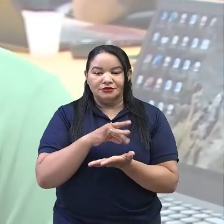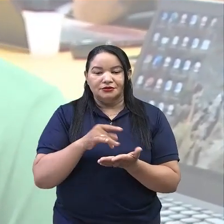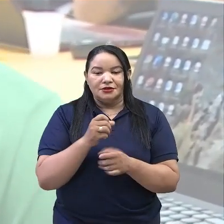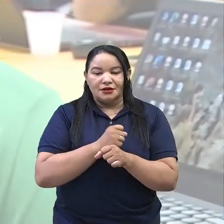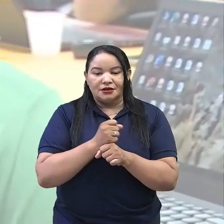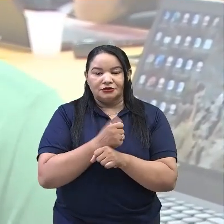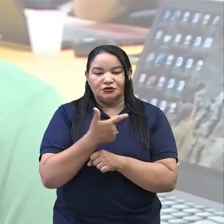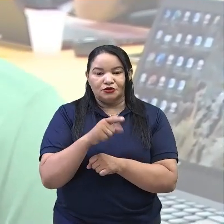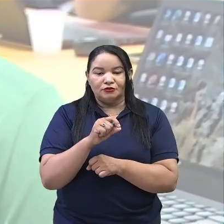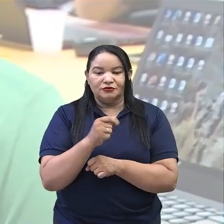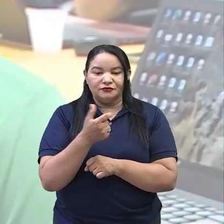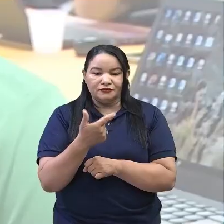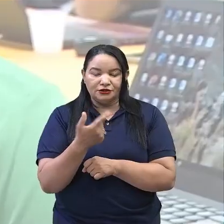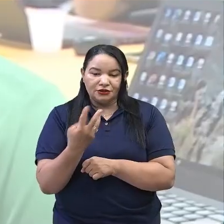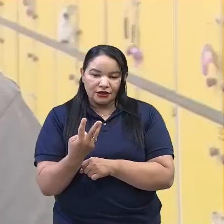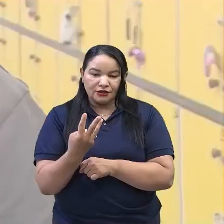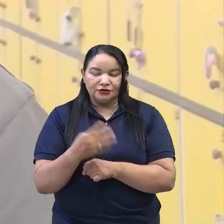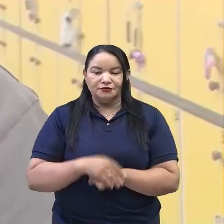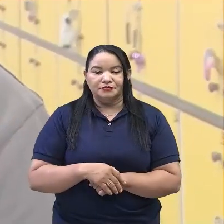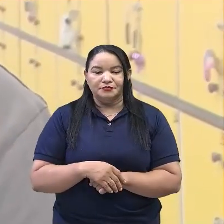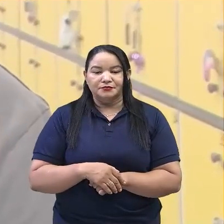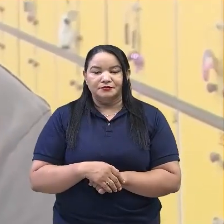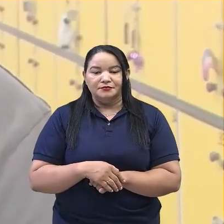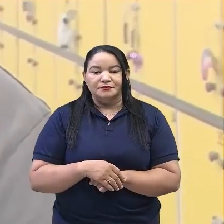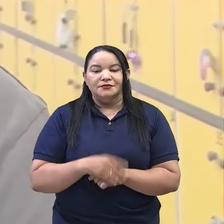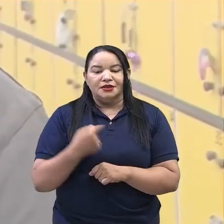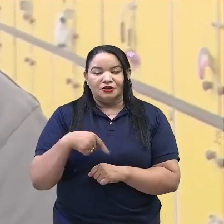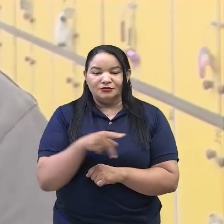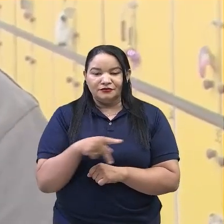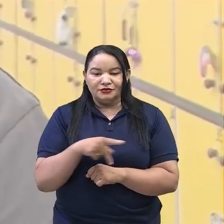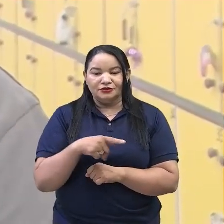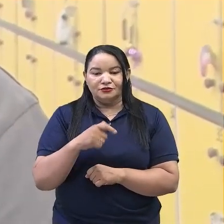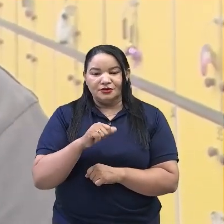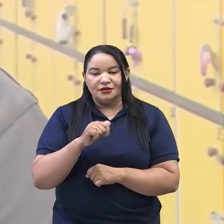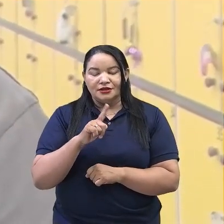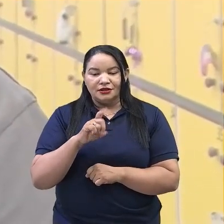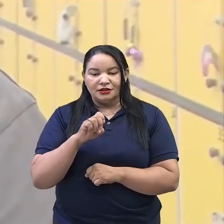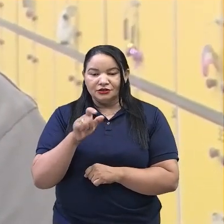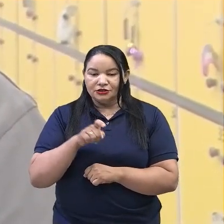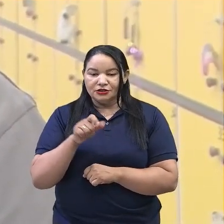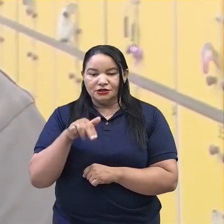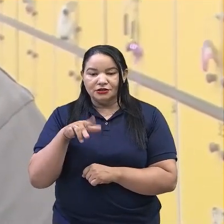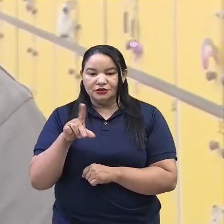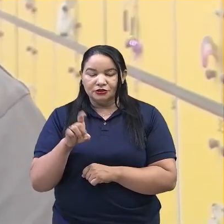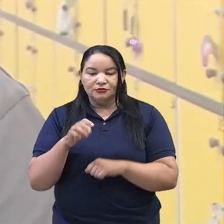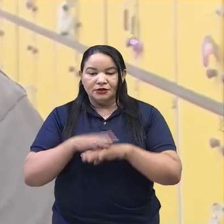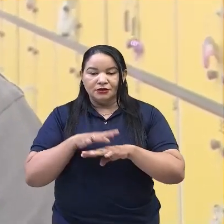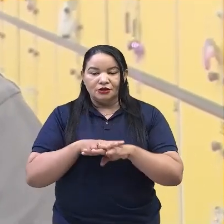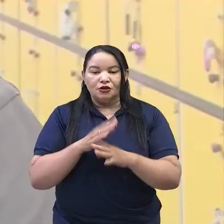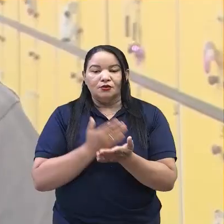de 2023. Eu sou o professor Alexandre, de matemática. Eu entrei aqui no